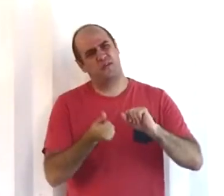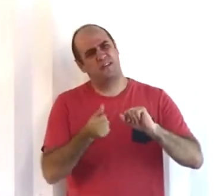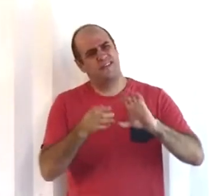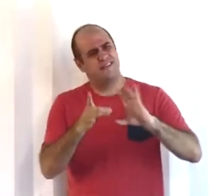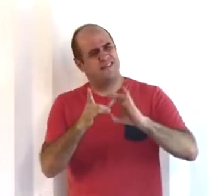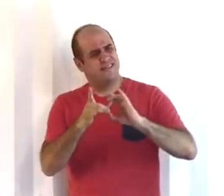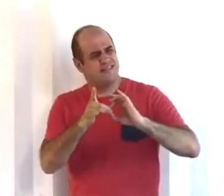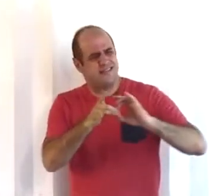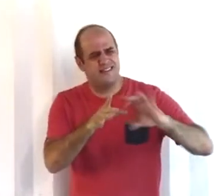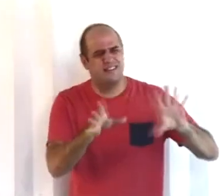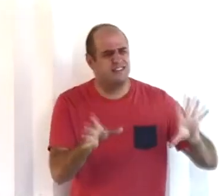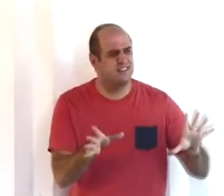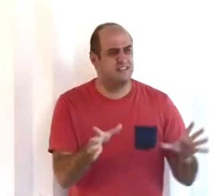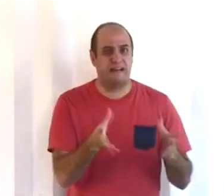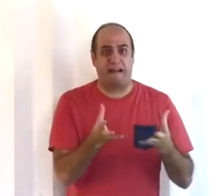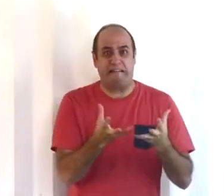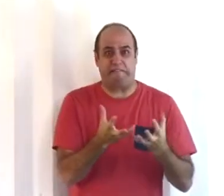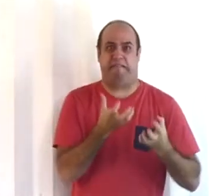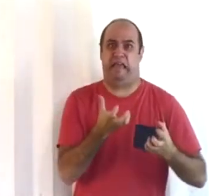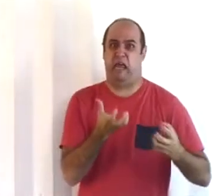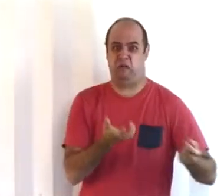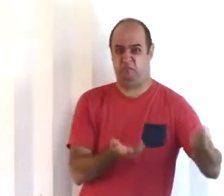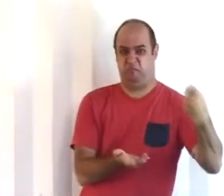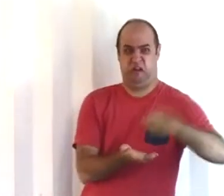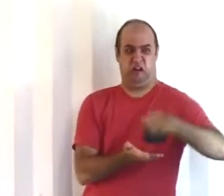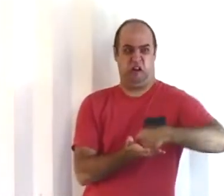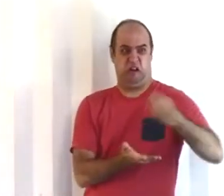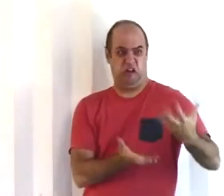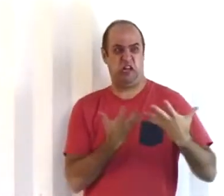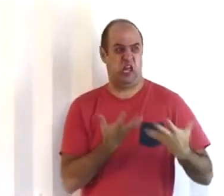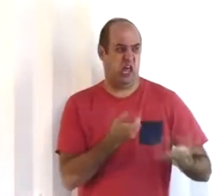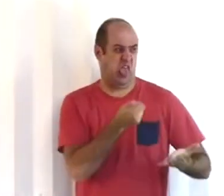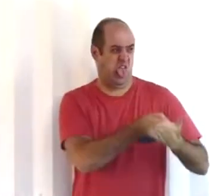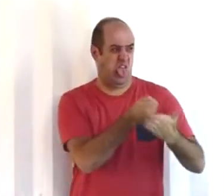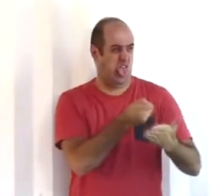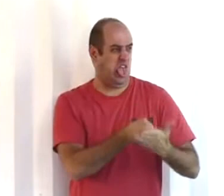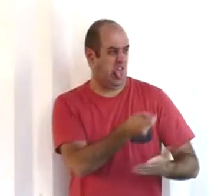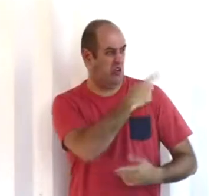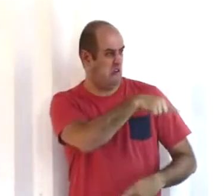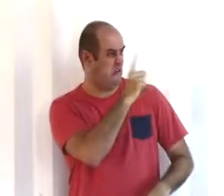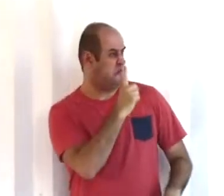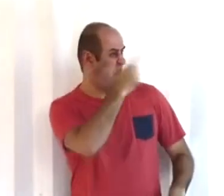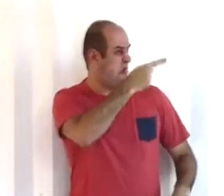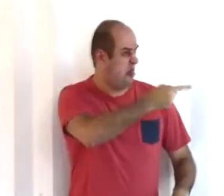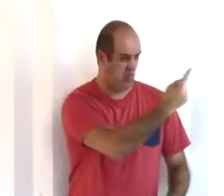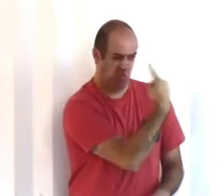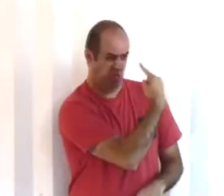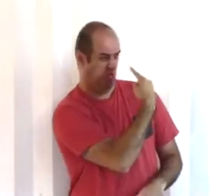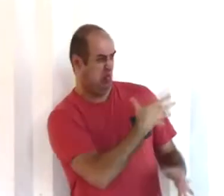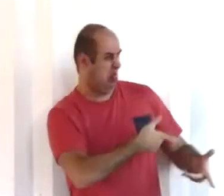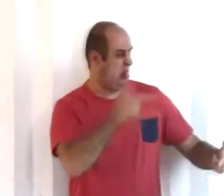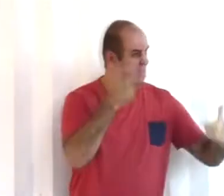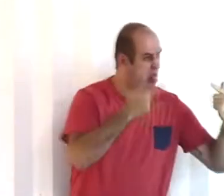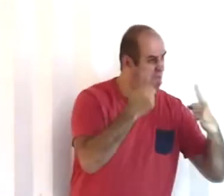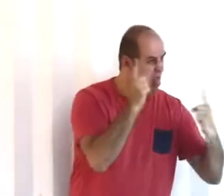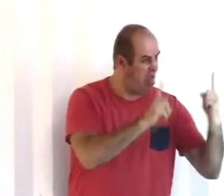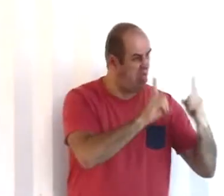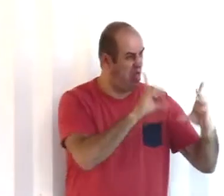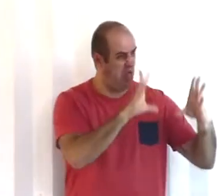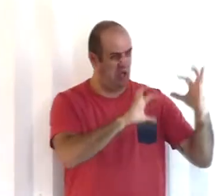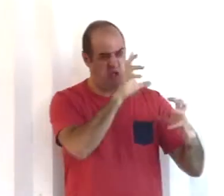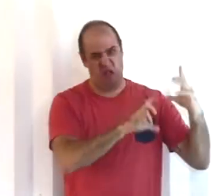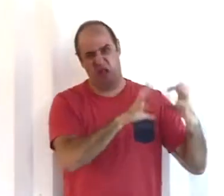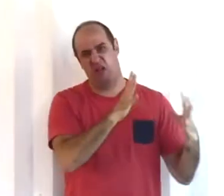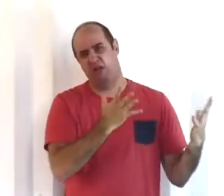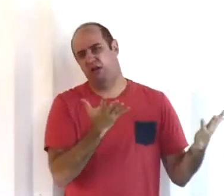da conta que querem receber das pessoas que falaram mal delas, das pessoas que de alguma maneira lhes fizeram algum